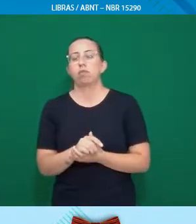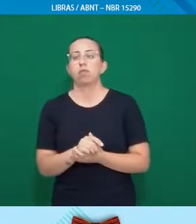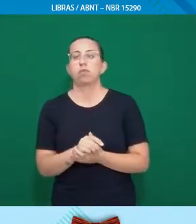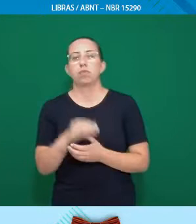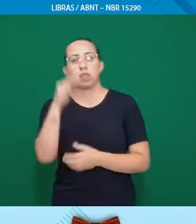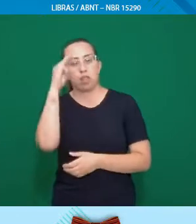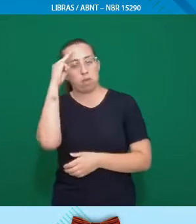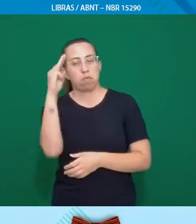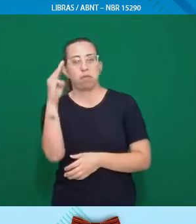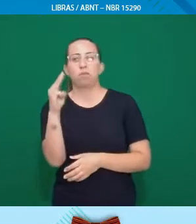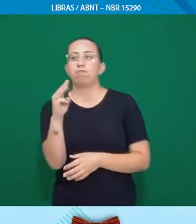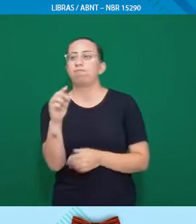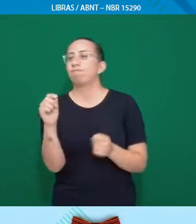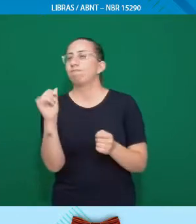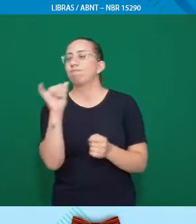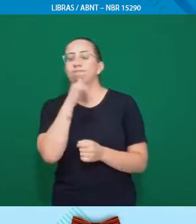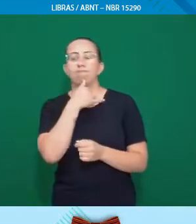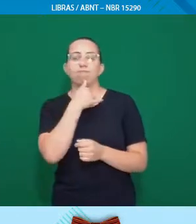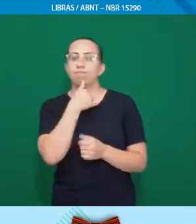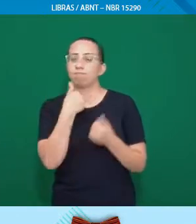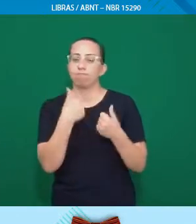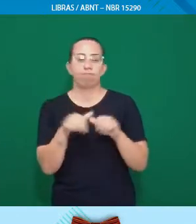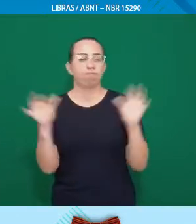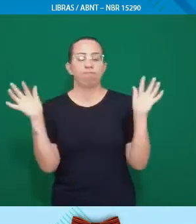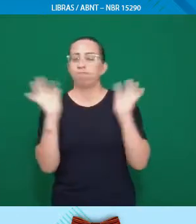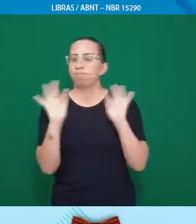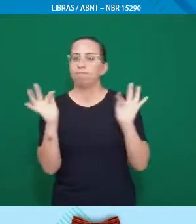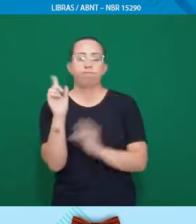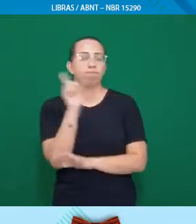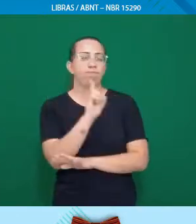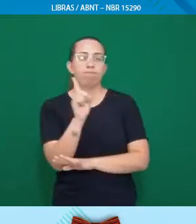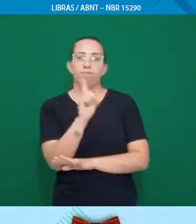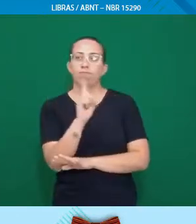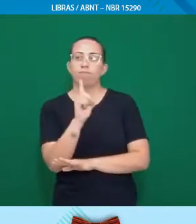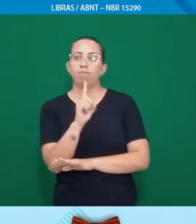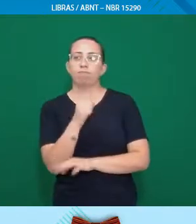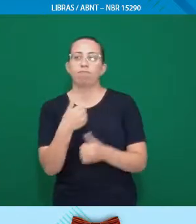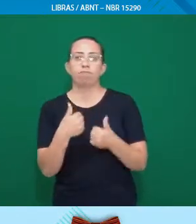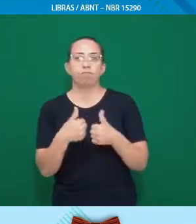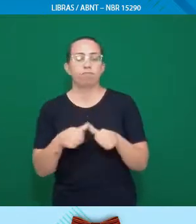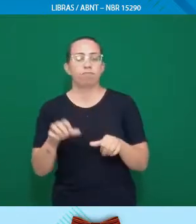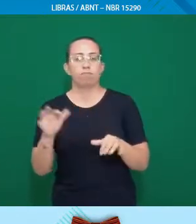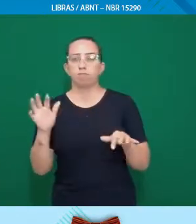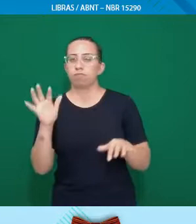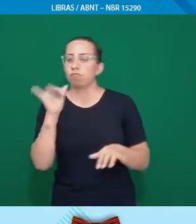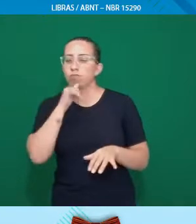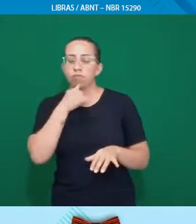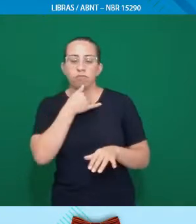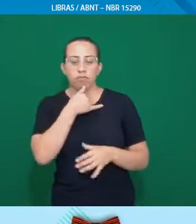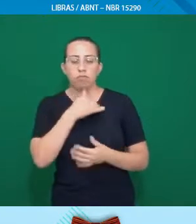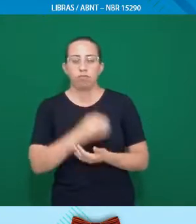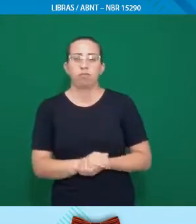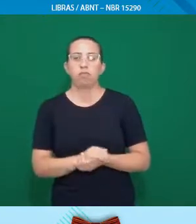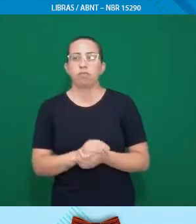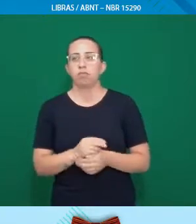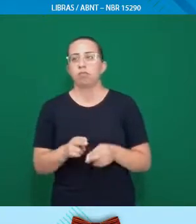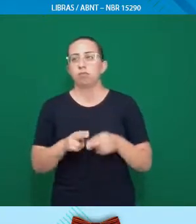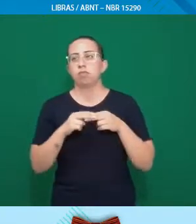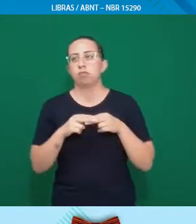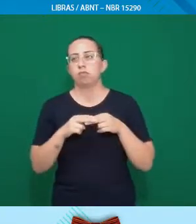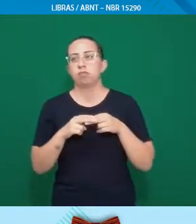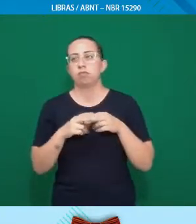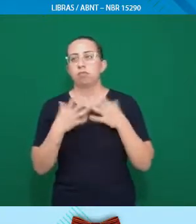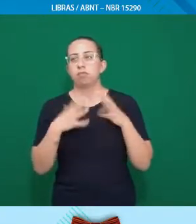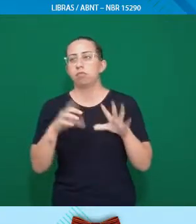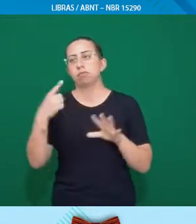Moisés infelizmente não estou contente Não estou contente é com trabalho do Moisés Por isso que nem pensei